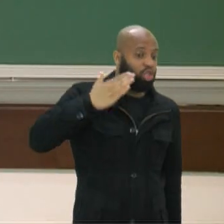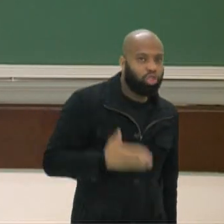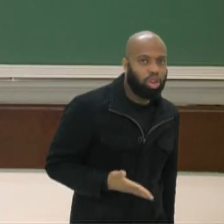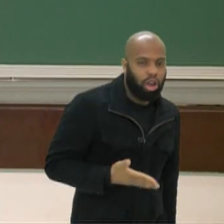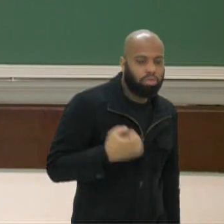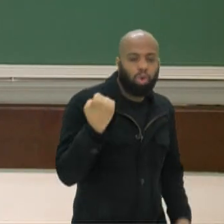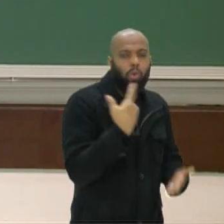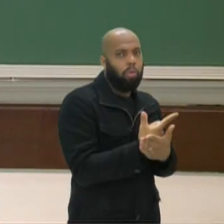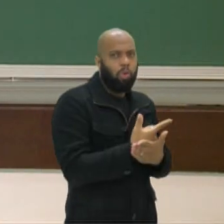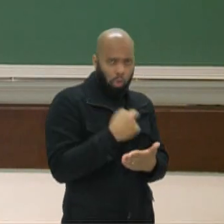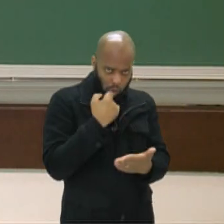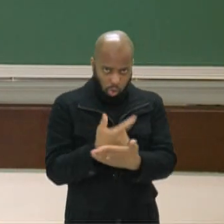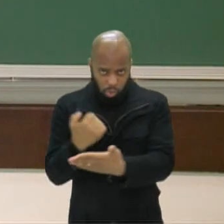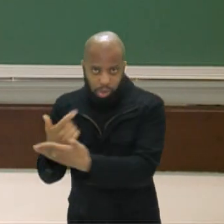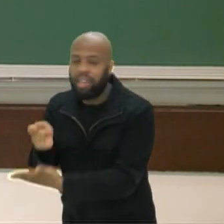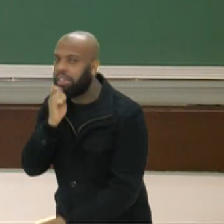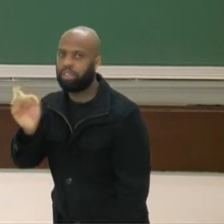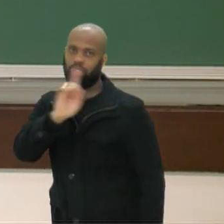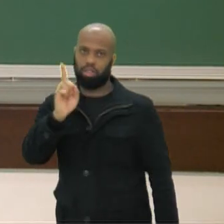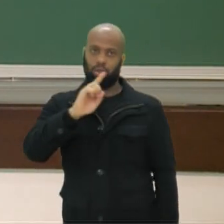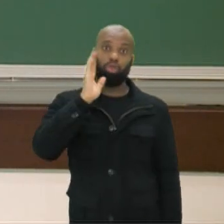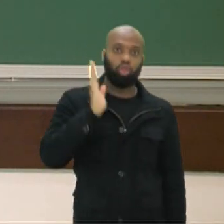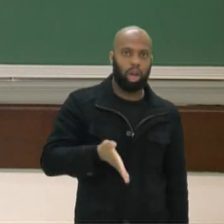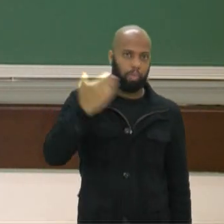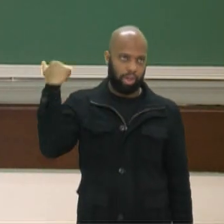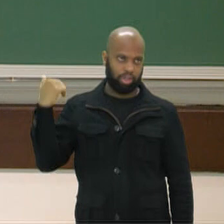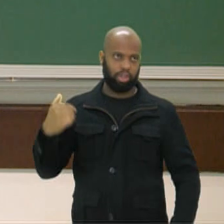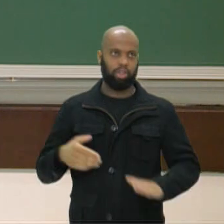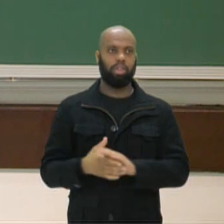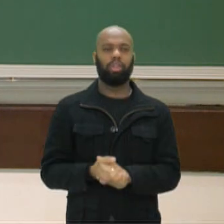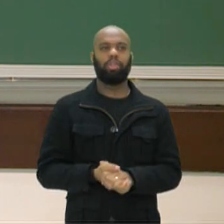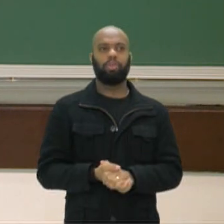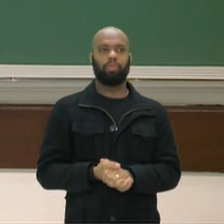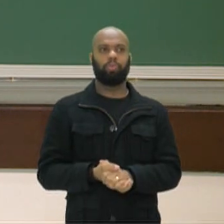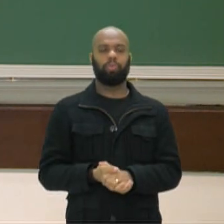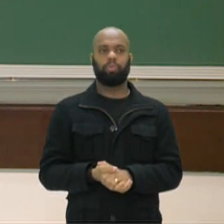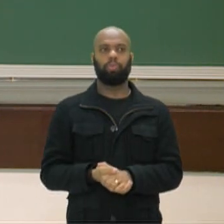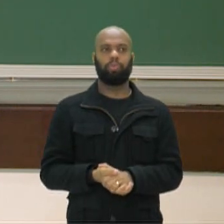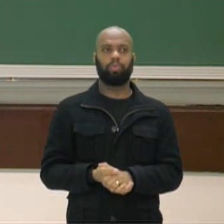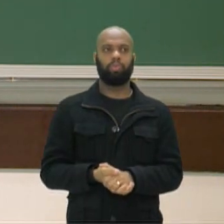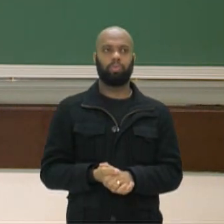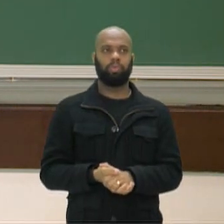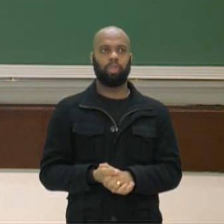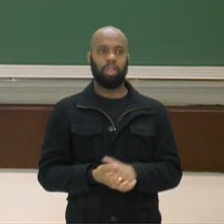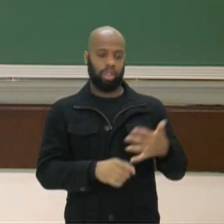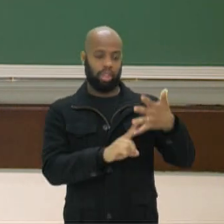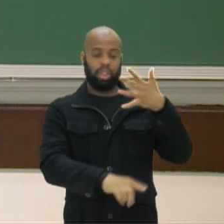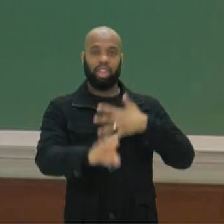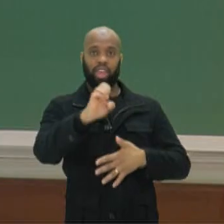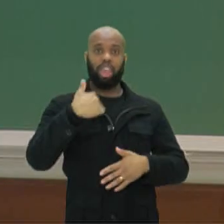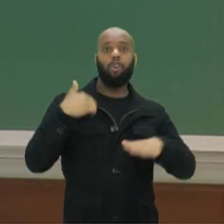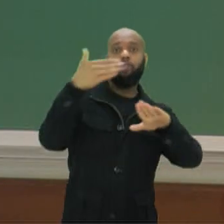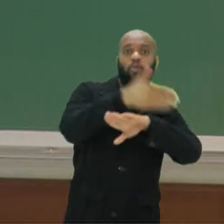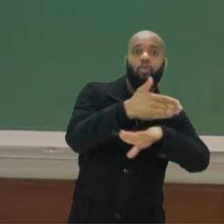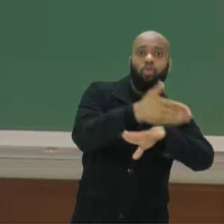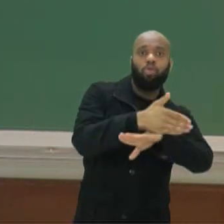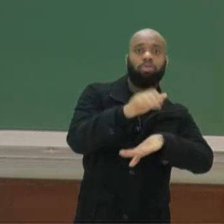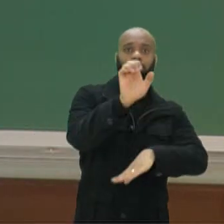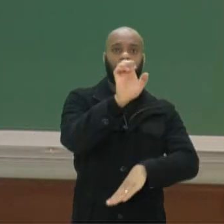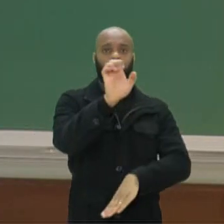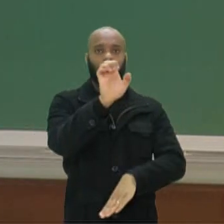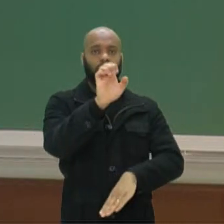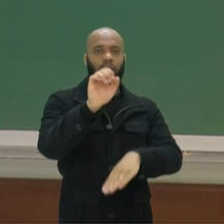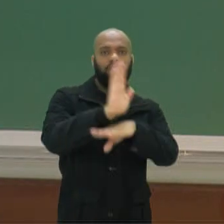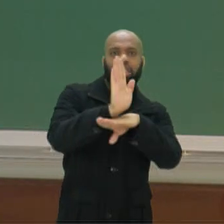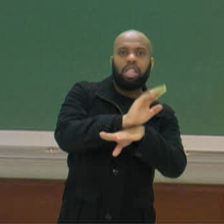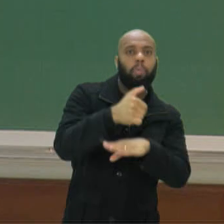casa. E. I went to the movie theater last night. Eu fui ao cinema ontem. Você